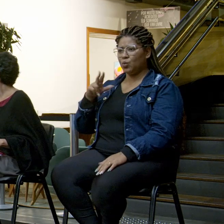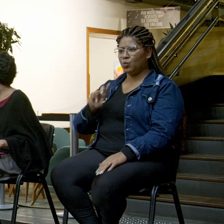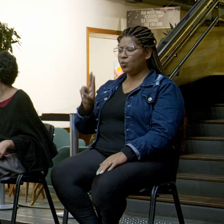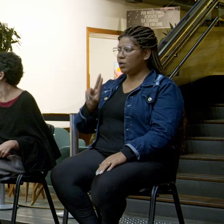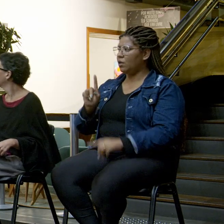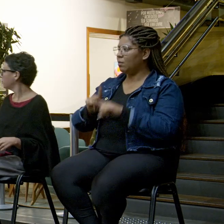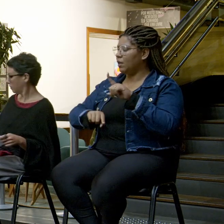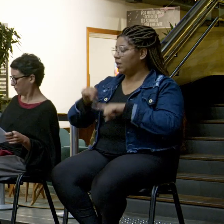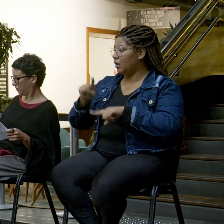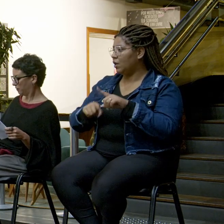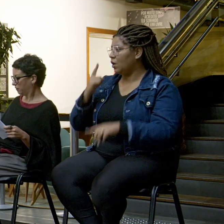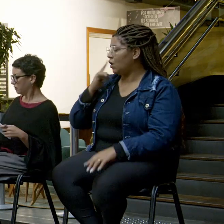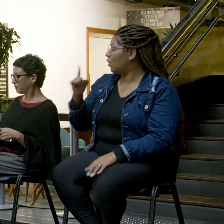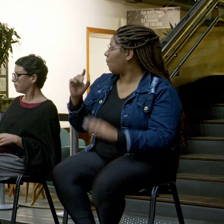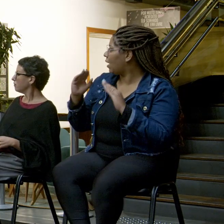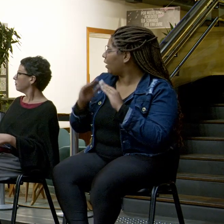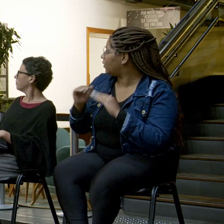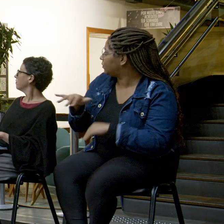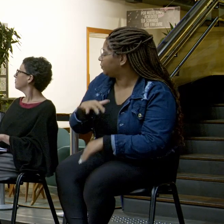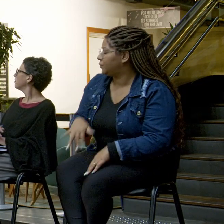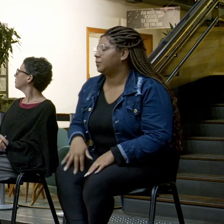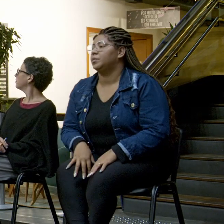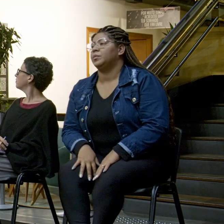na ocupação de uma casa, de um espaço.